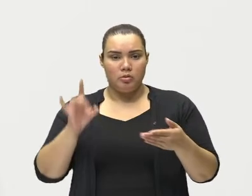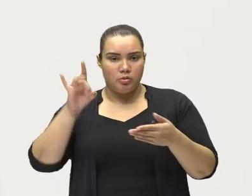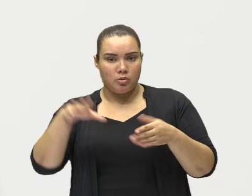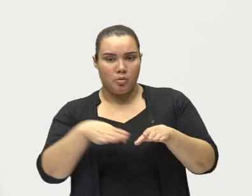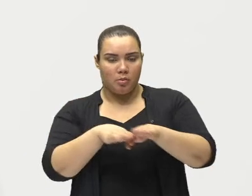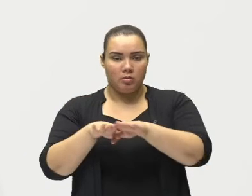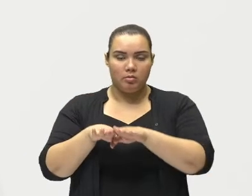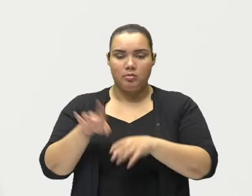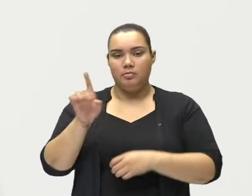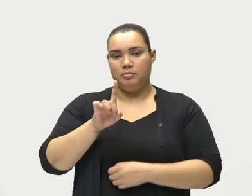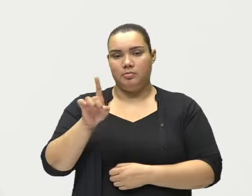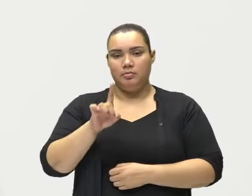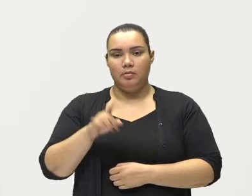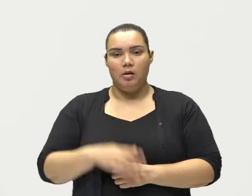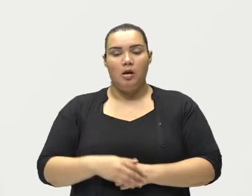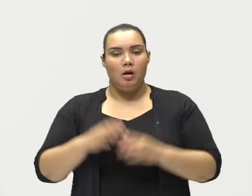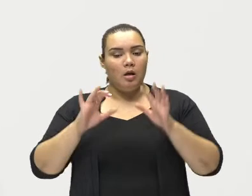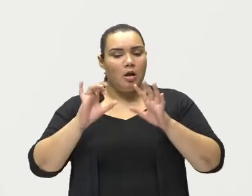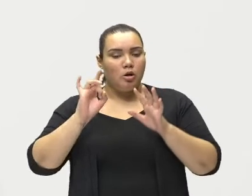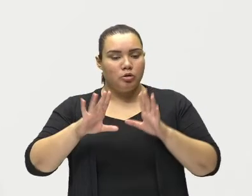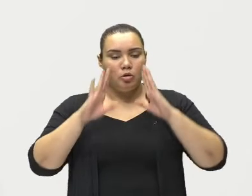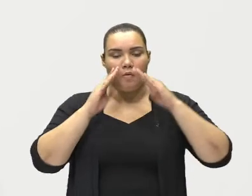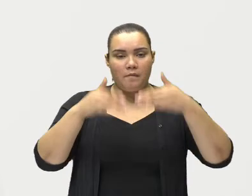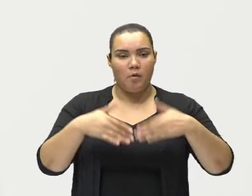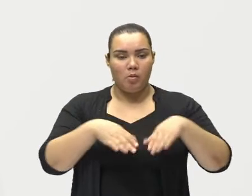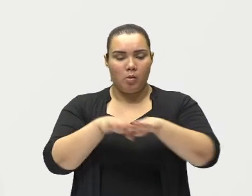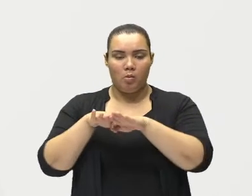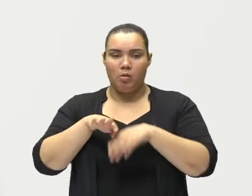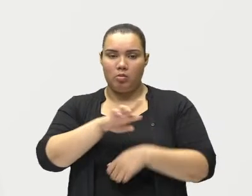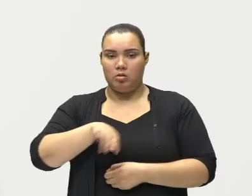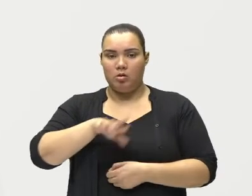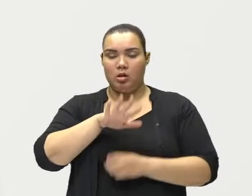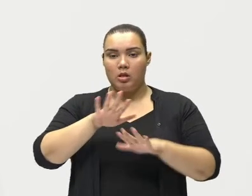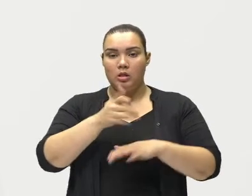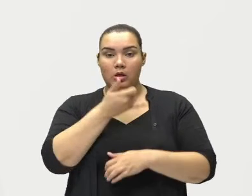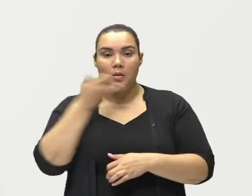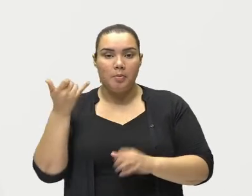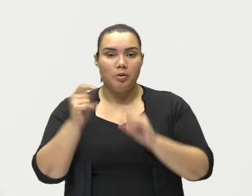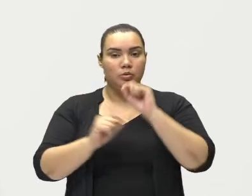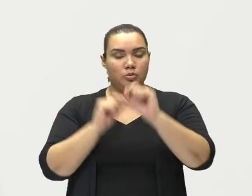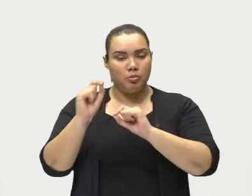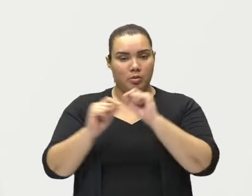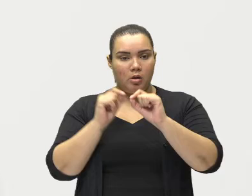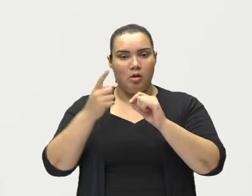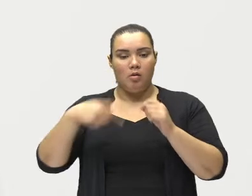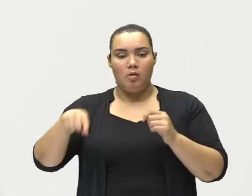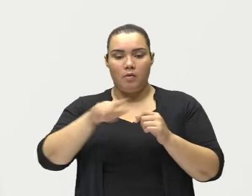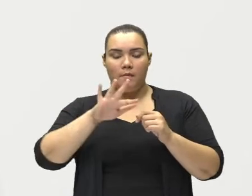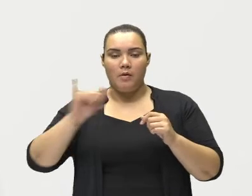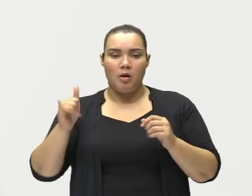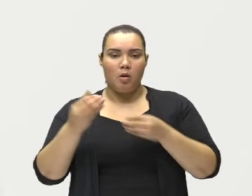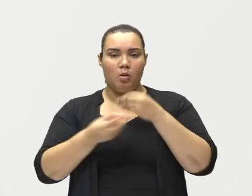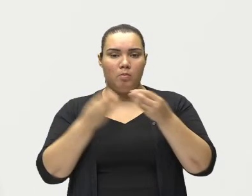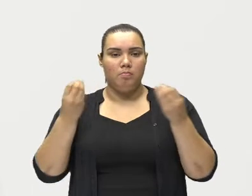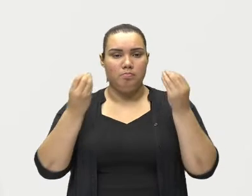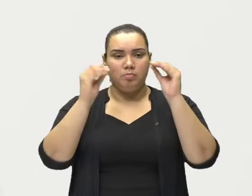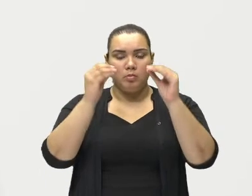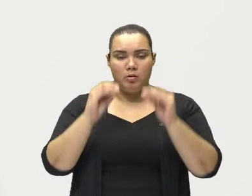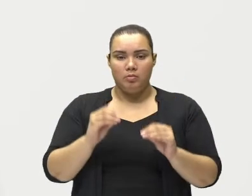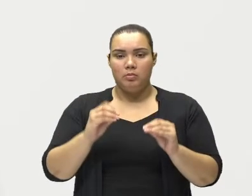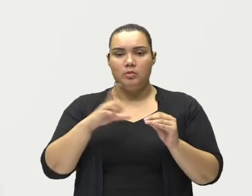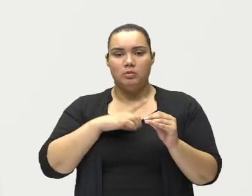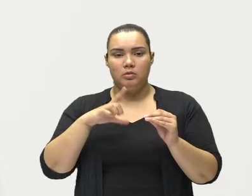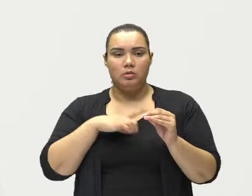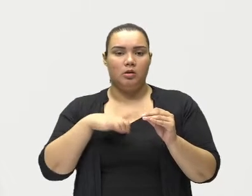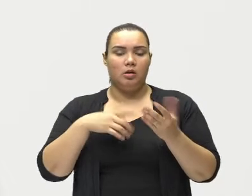igualdade? Não necessariamente, né? Dependendo aí da construção que você vai construir ou que você vai encontrar pela